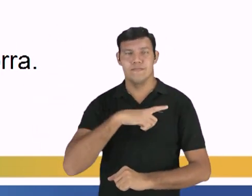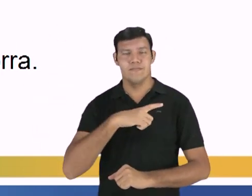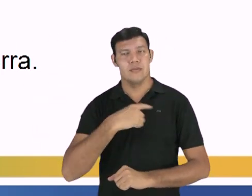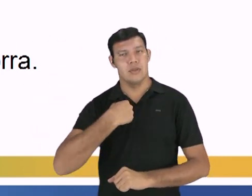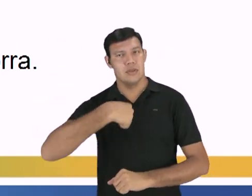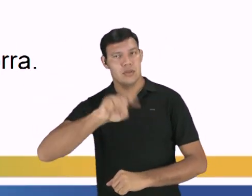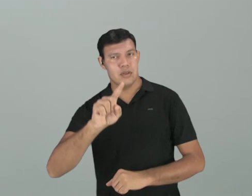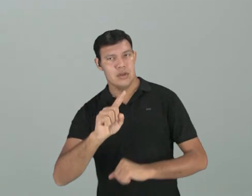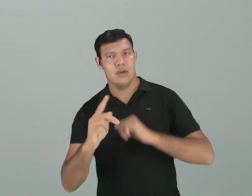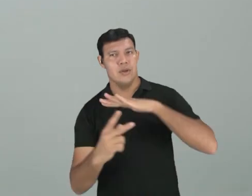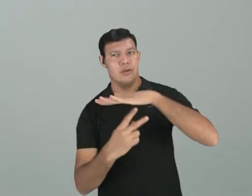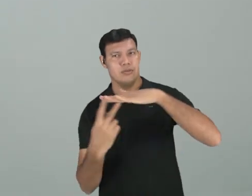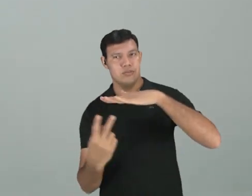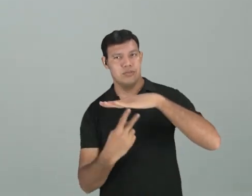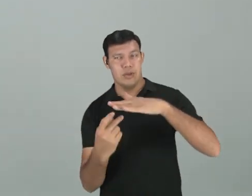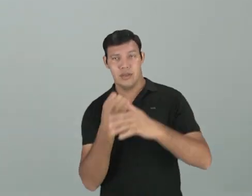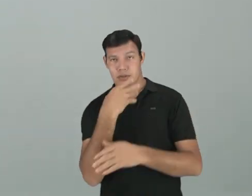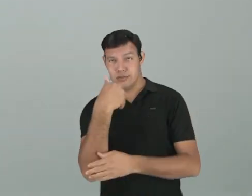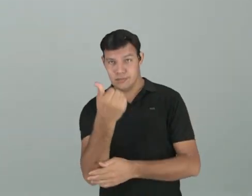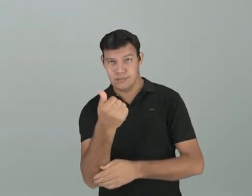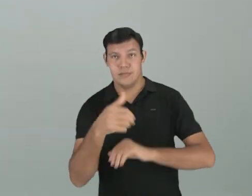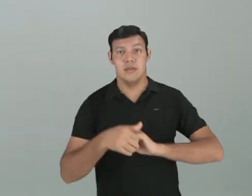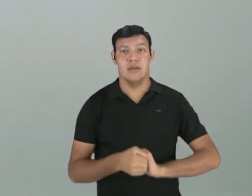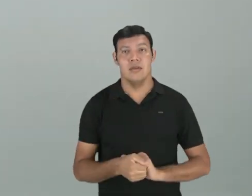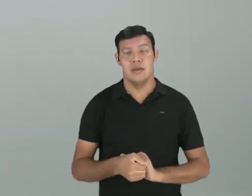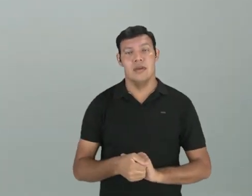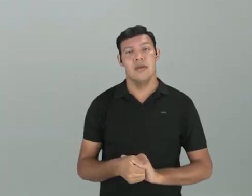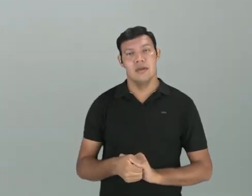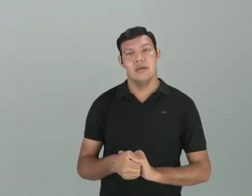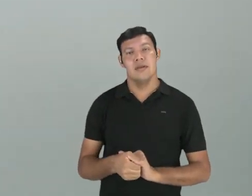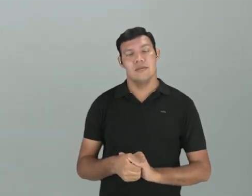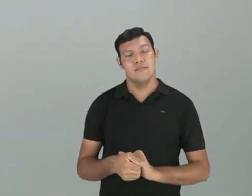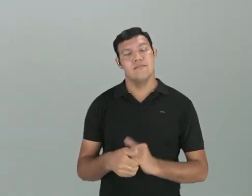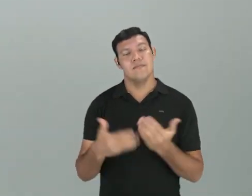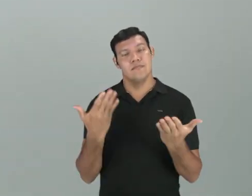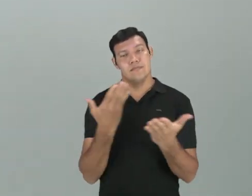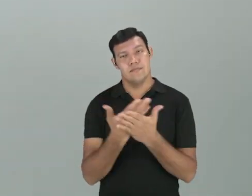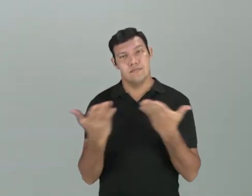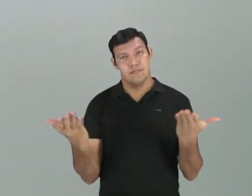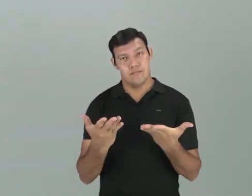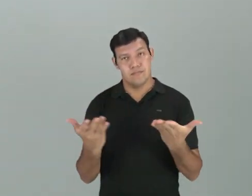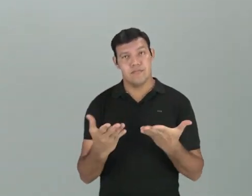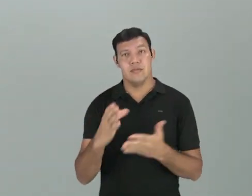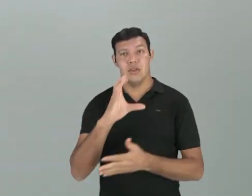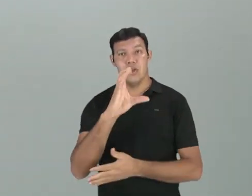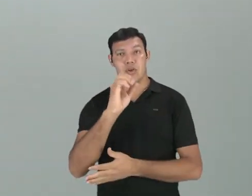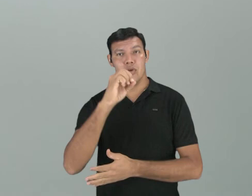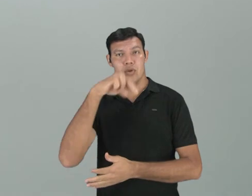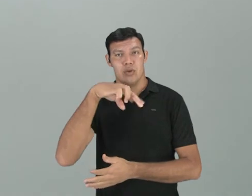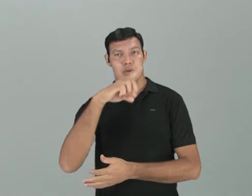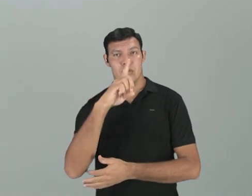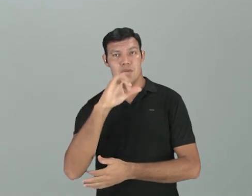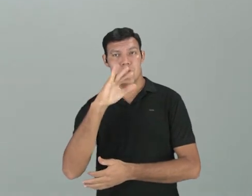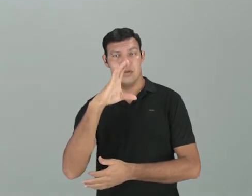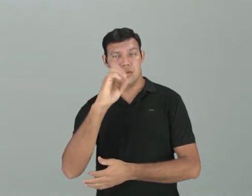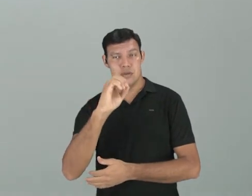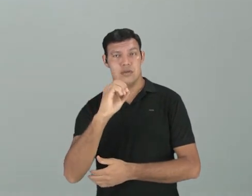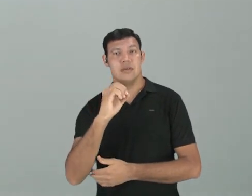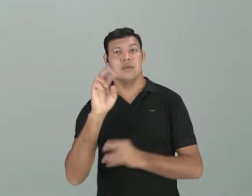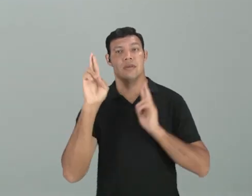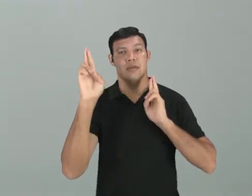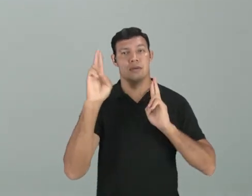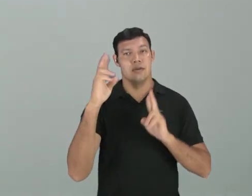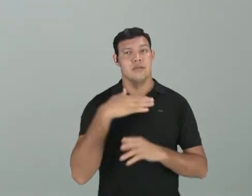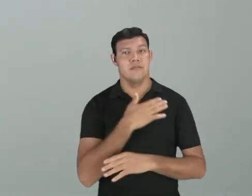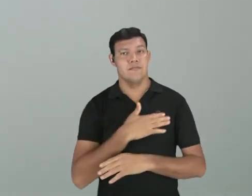parque. Tudo bem, turma? Então, essa foi a nossa aula de hoje sobre condicionais. Espero que vocês tenham gostado,